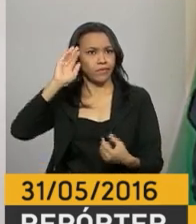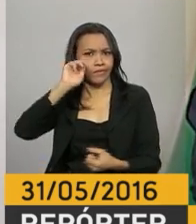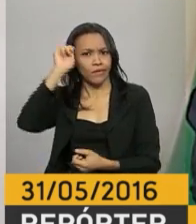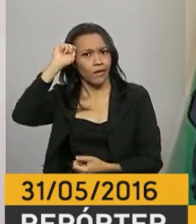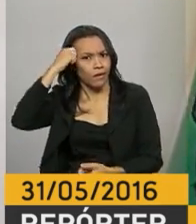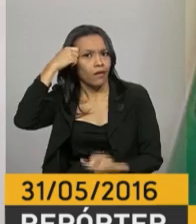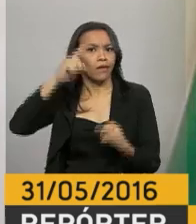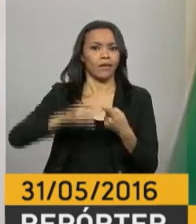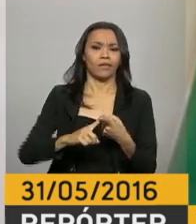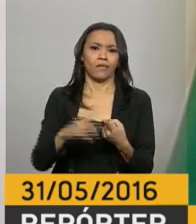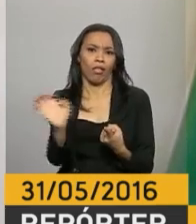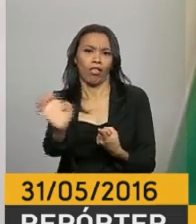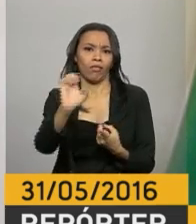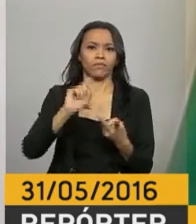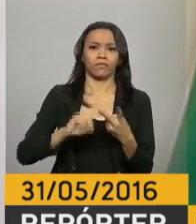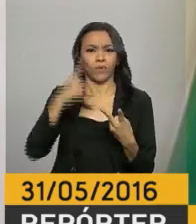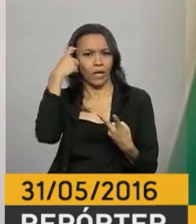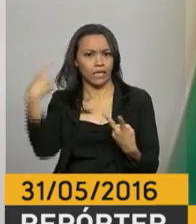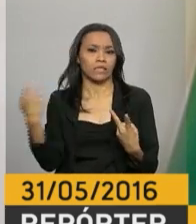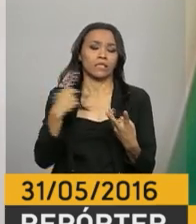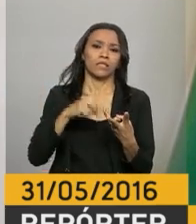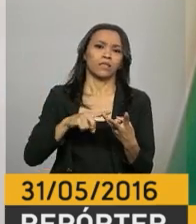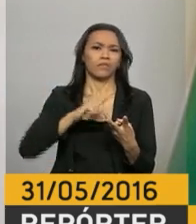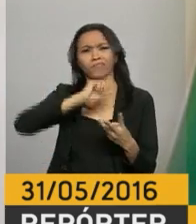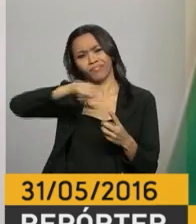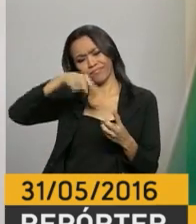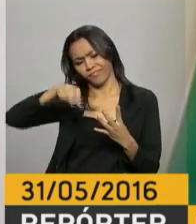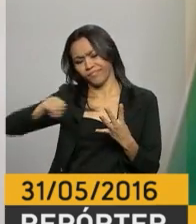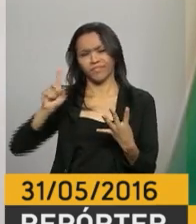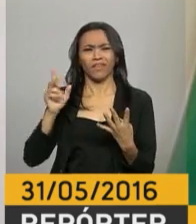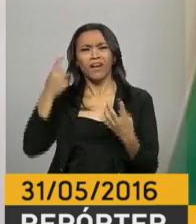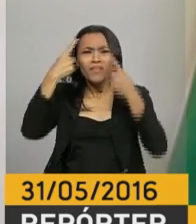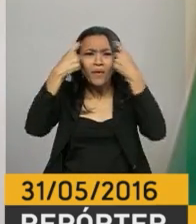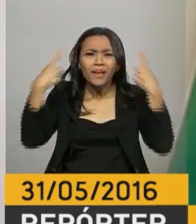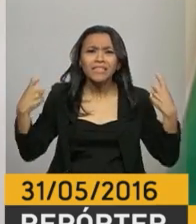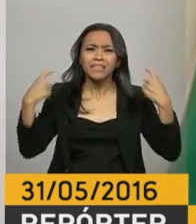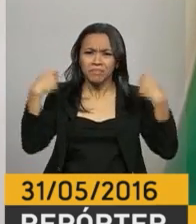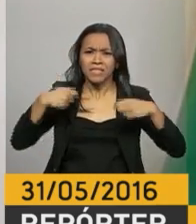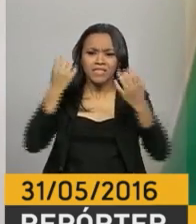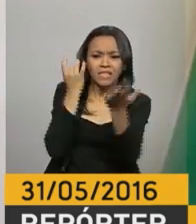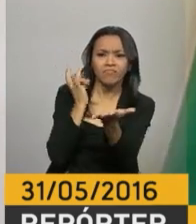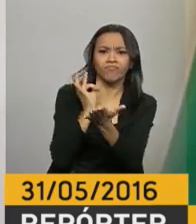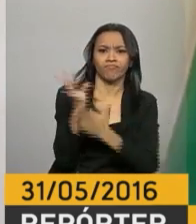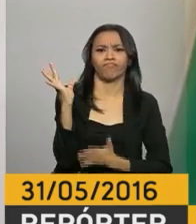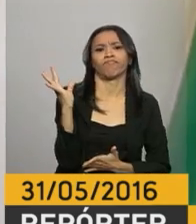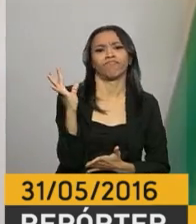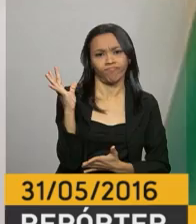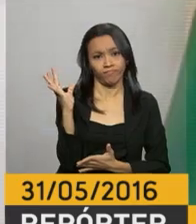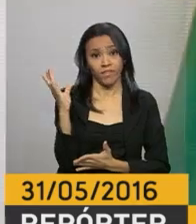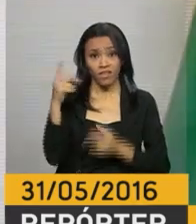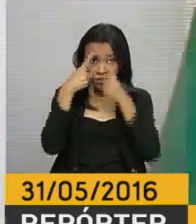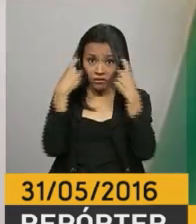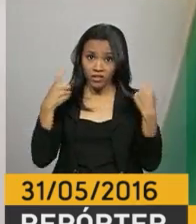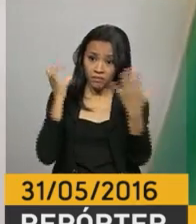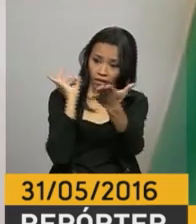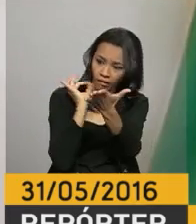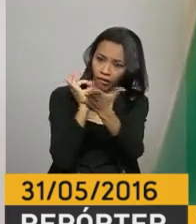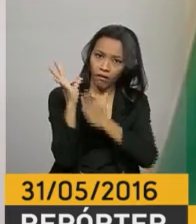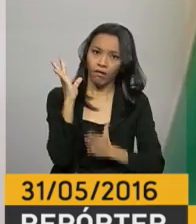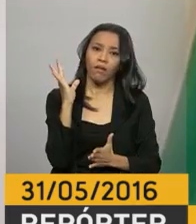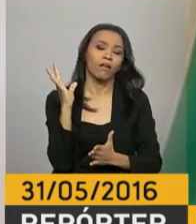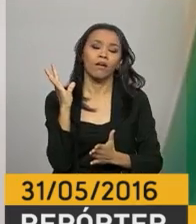violência homossexuais, enfim. A violência é sempre algo que deve ser banida. E para ser banida, num